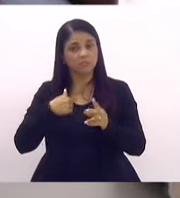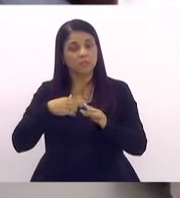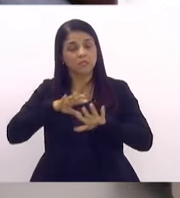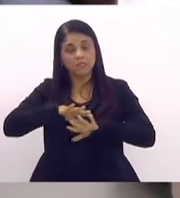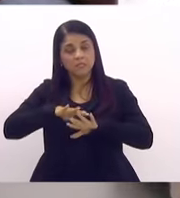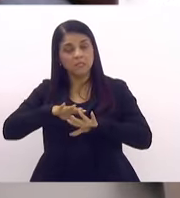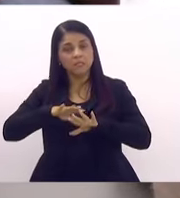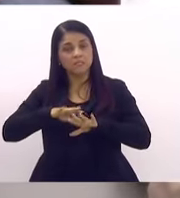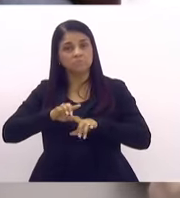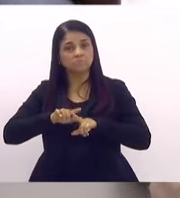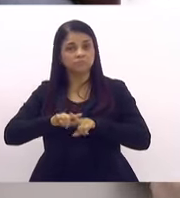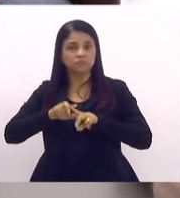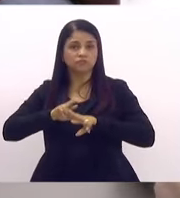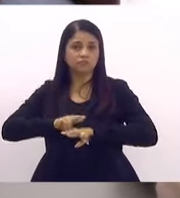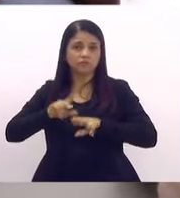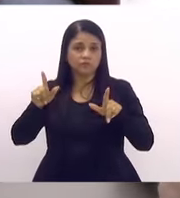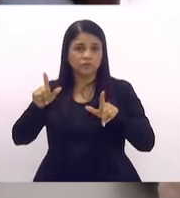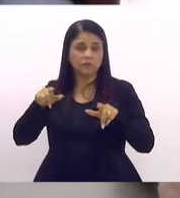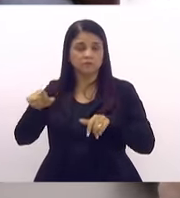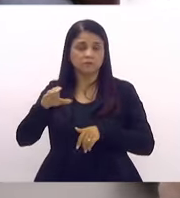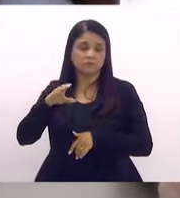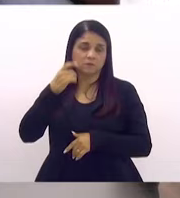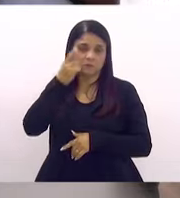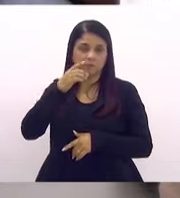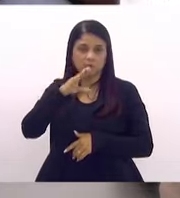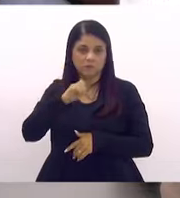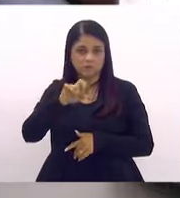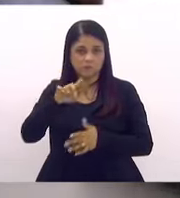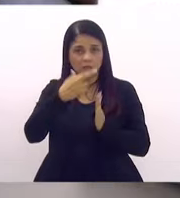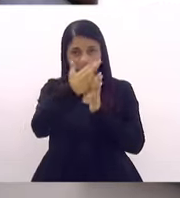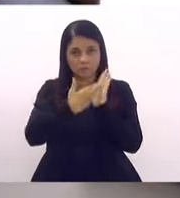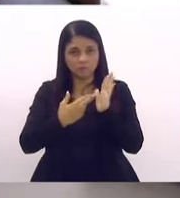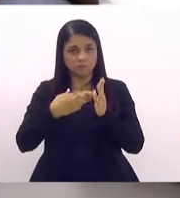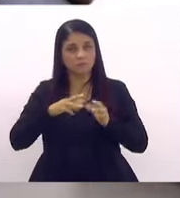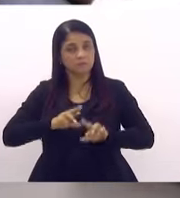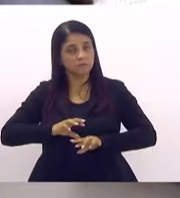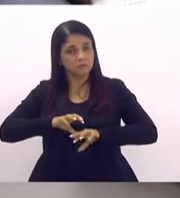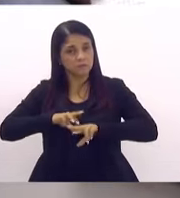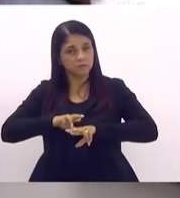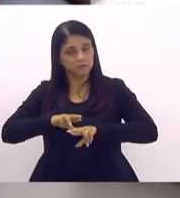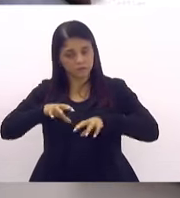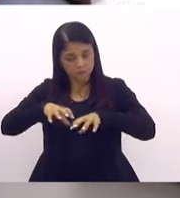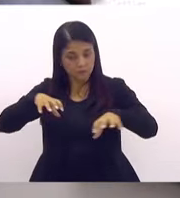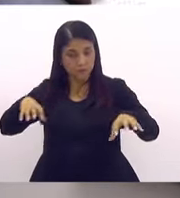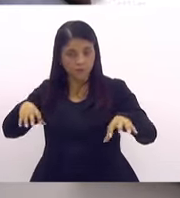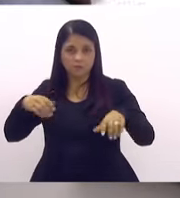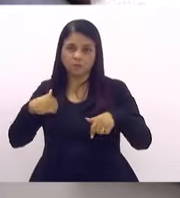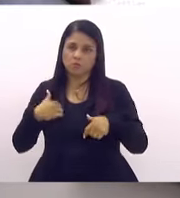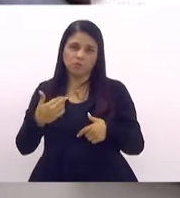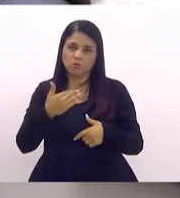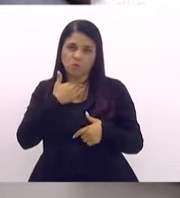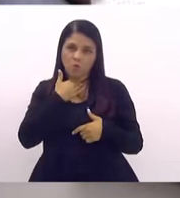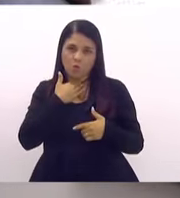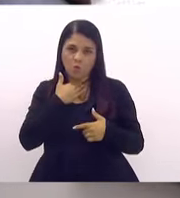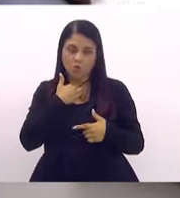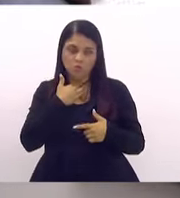Célia querer colocar o relatório dela em separado, todo ele, com o qual eu não posso concordar de forma alguma,